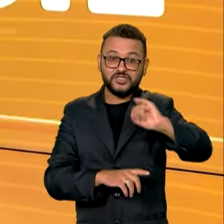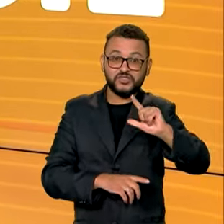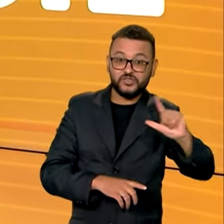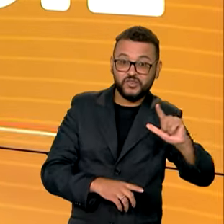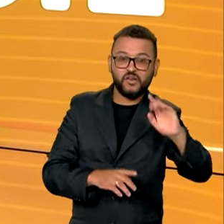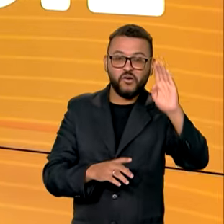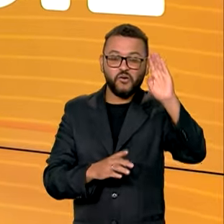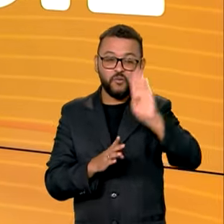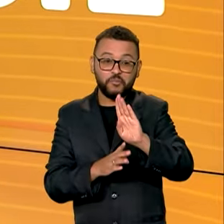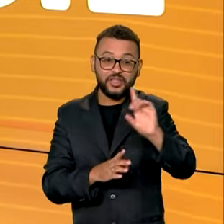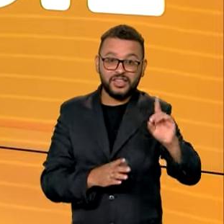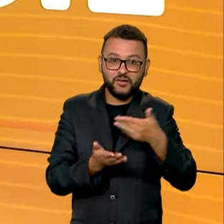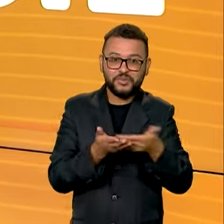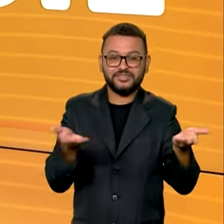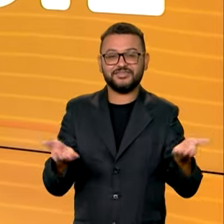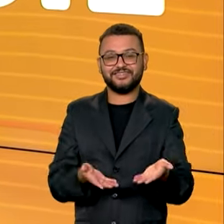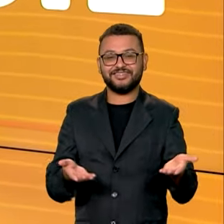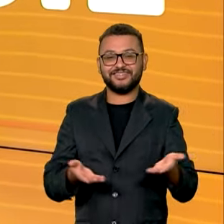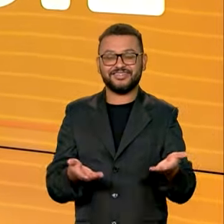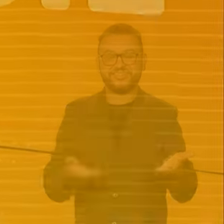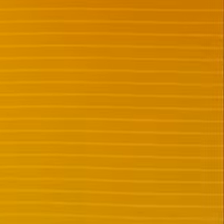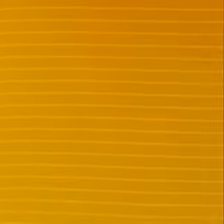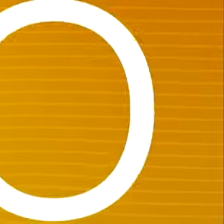o Brasil em Dia começa agora.